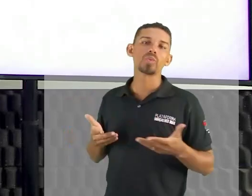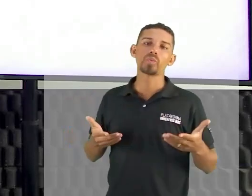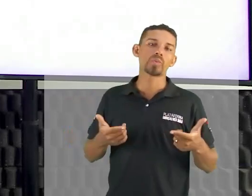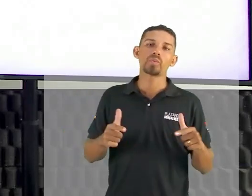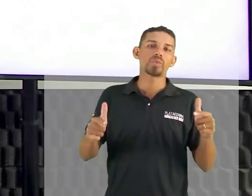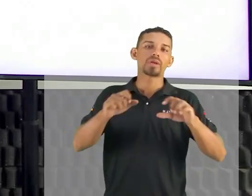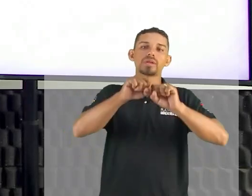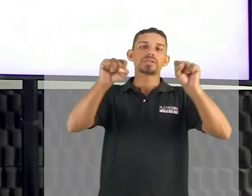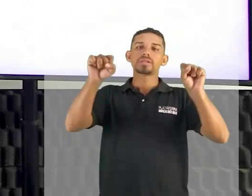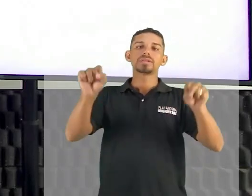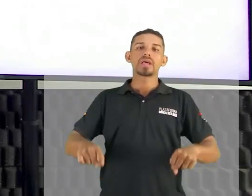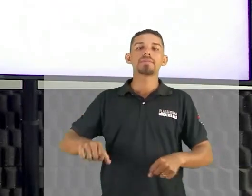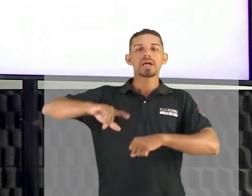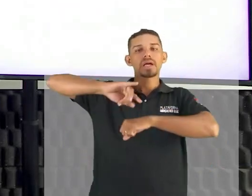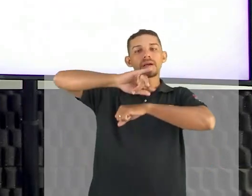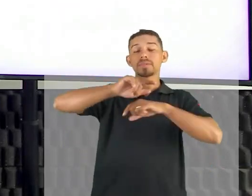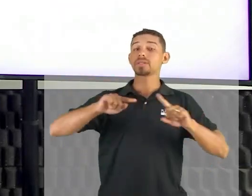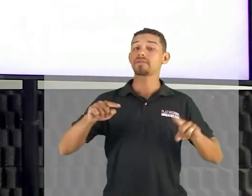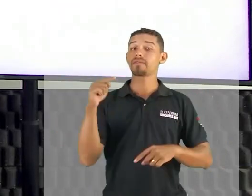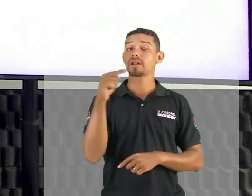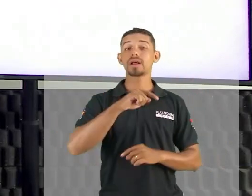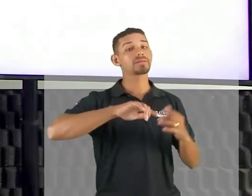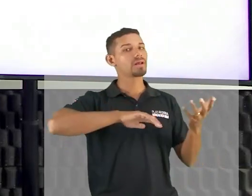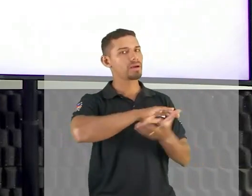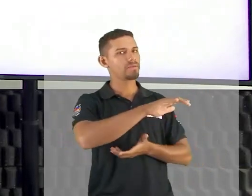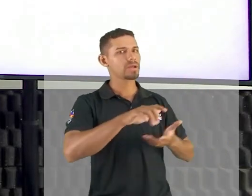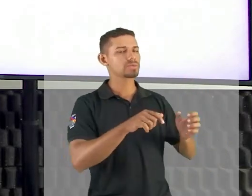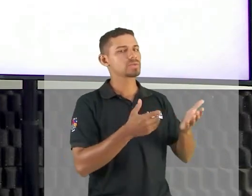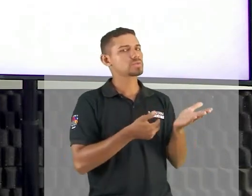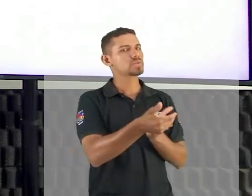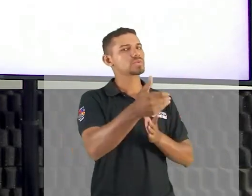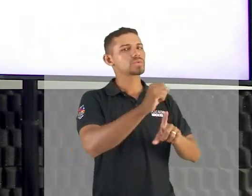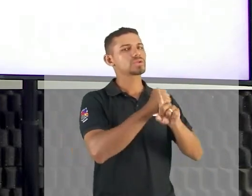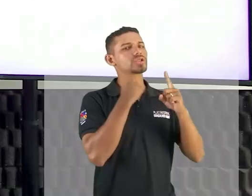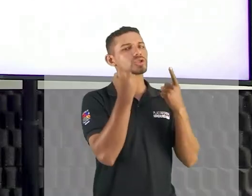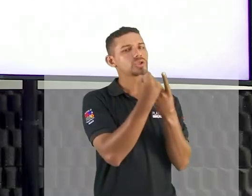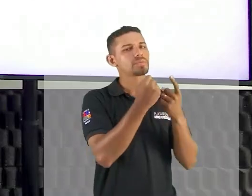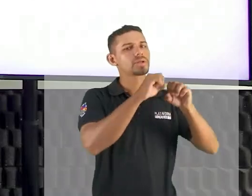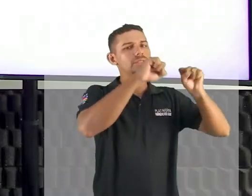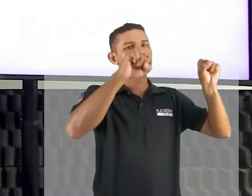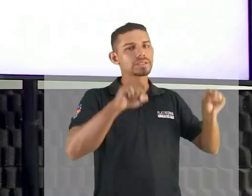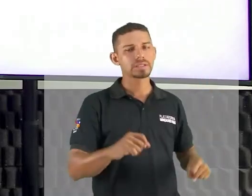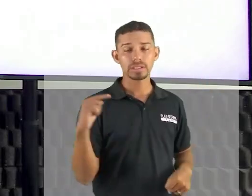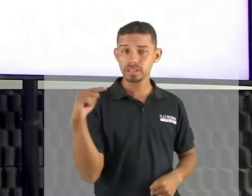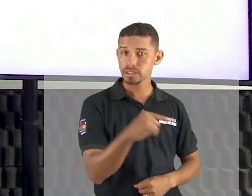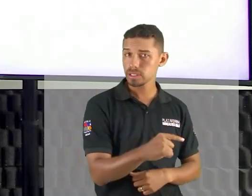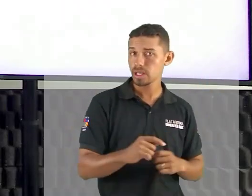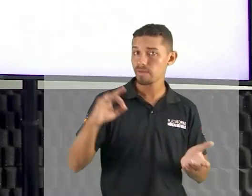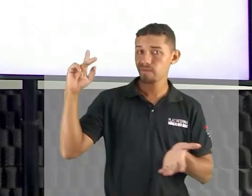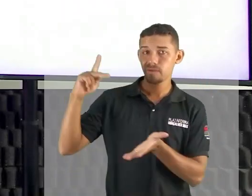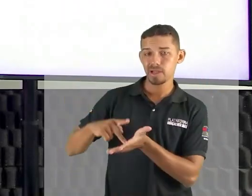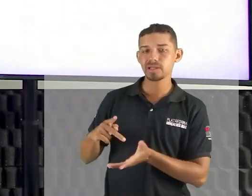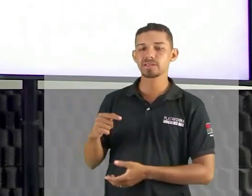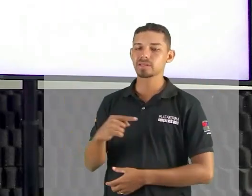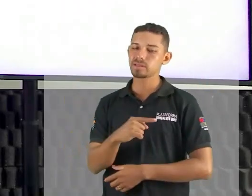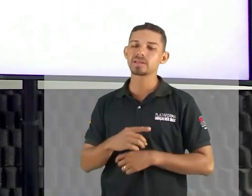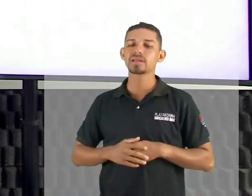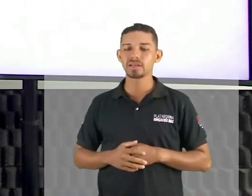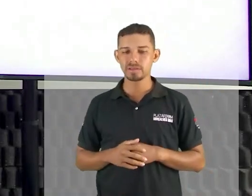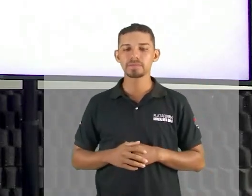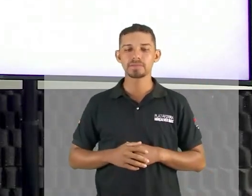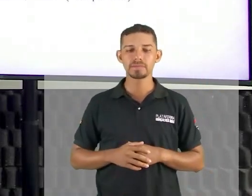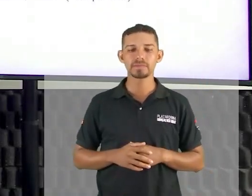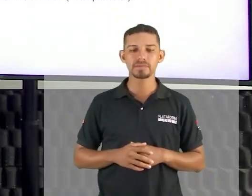capitalista, já que você está falando de uma revolução que inaugura um sistema socialista, né? Que, de fato, ali com Fidel Castro. Mas vamos